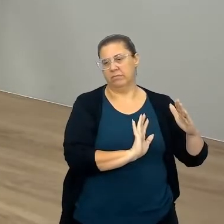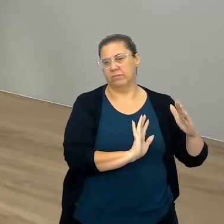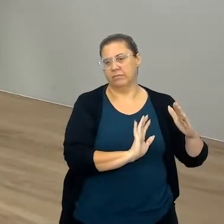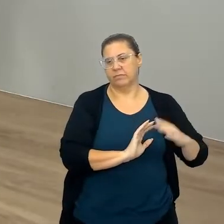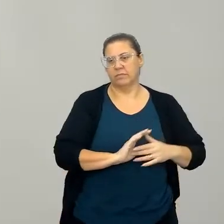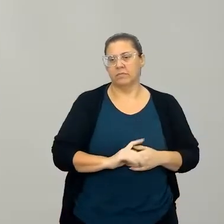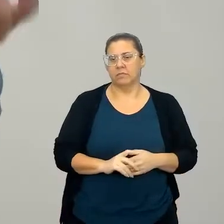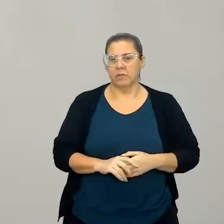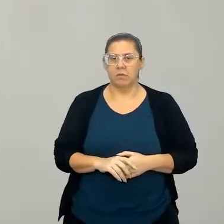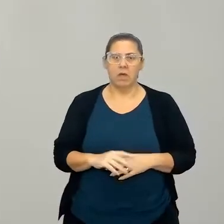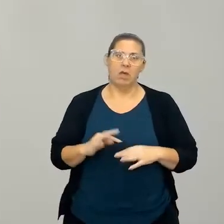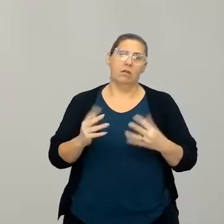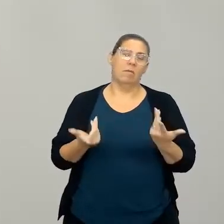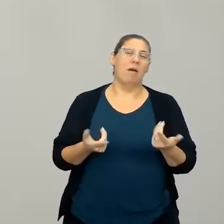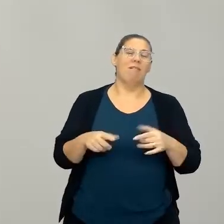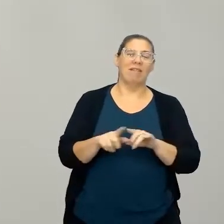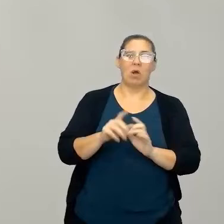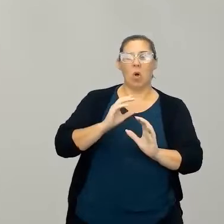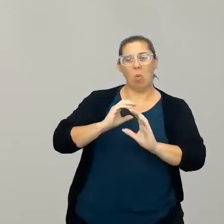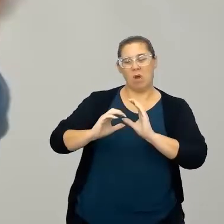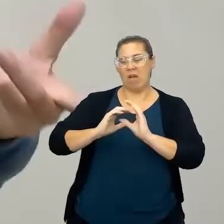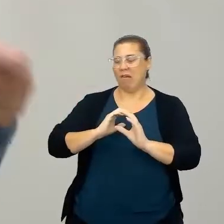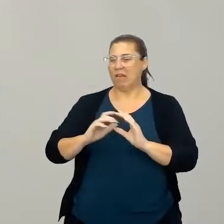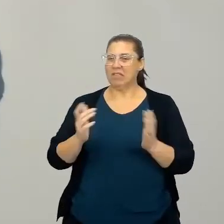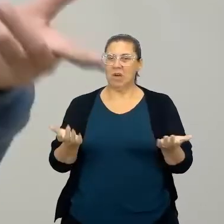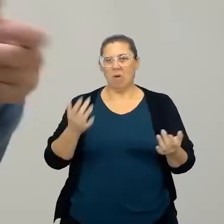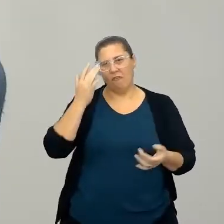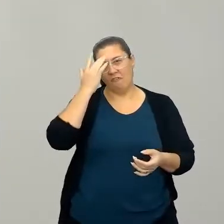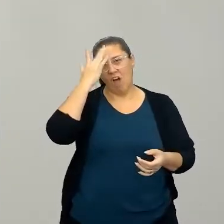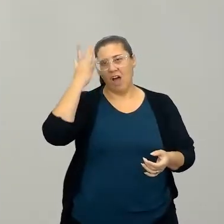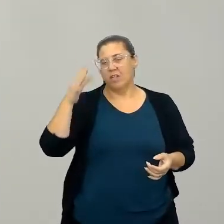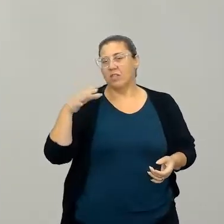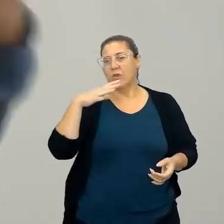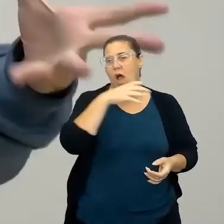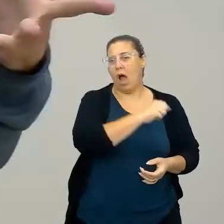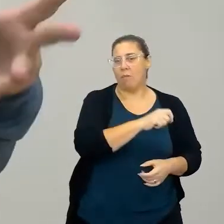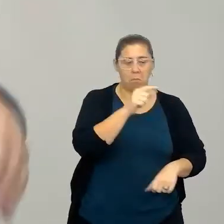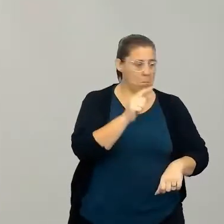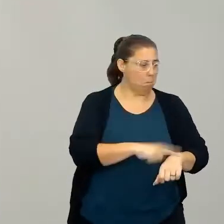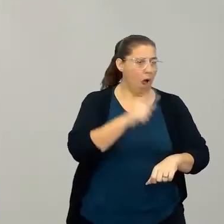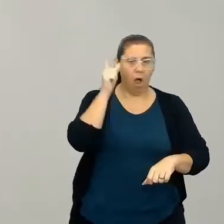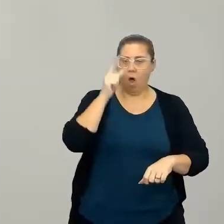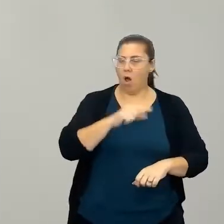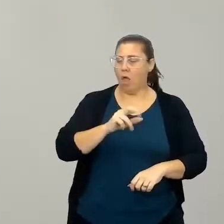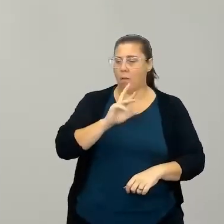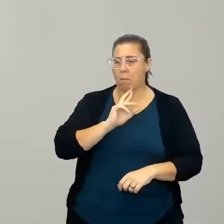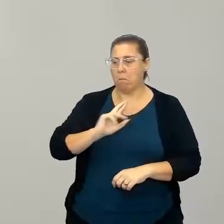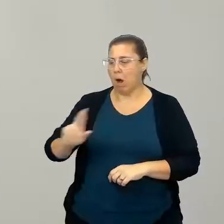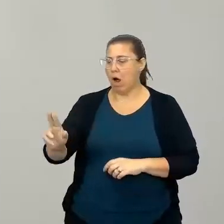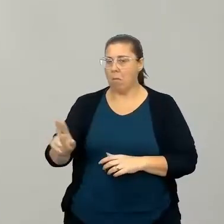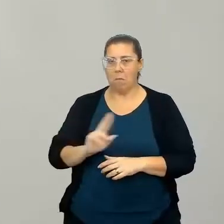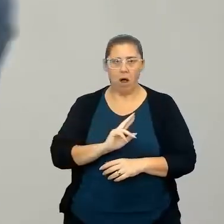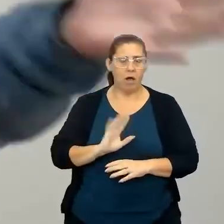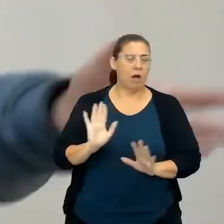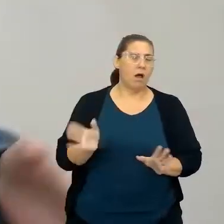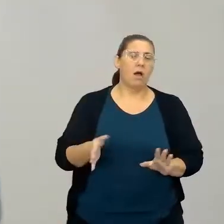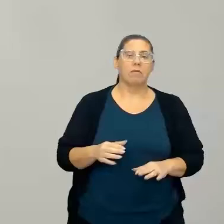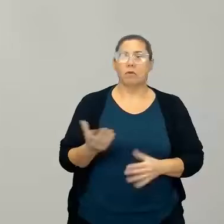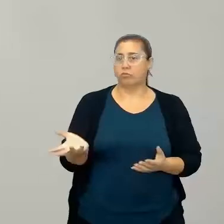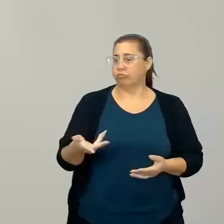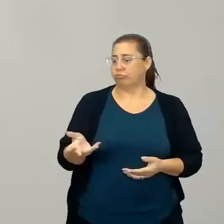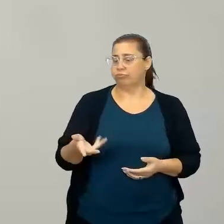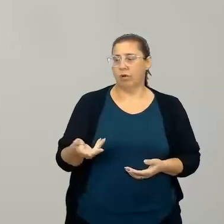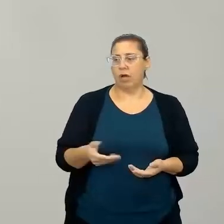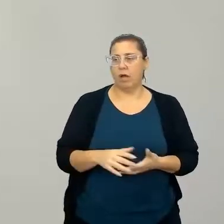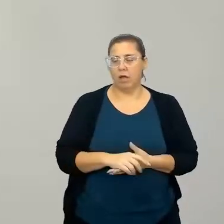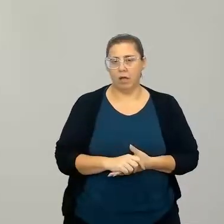Ainda mais com toda a comunicação que a gente tem, né? Muito fácil, muito rápido. Você por mandou na hora, a pessoa está recebendo, isso daí agiliza tudo, né?